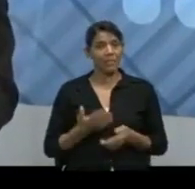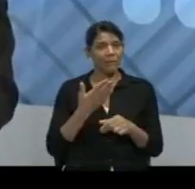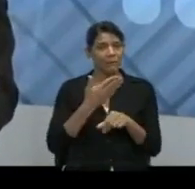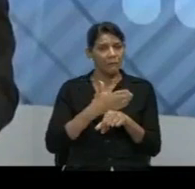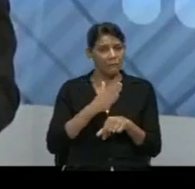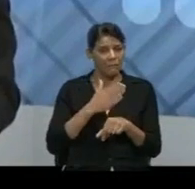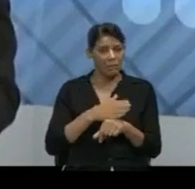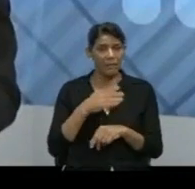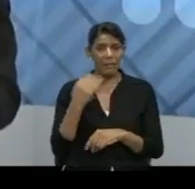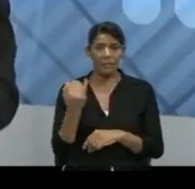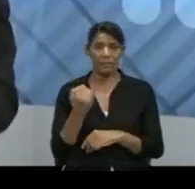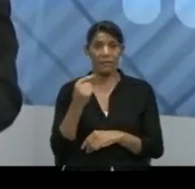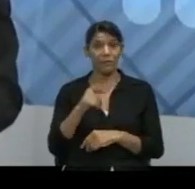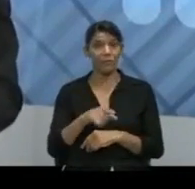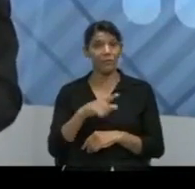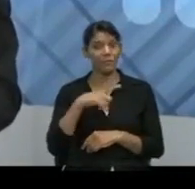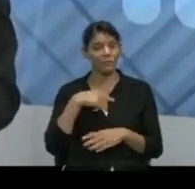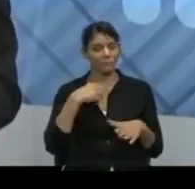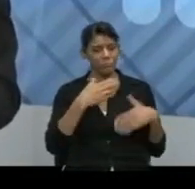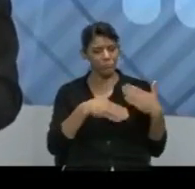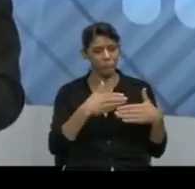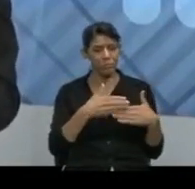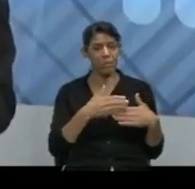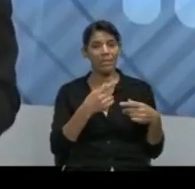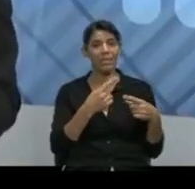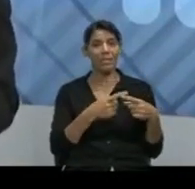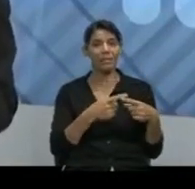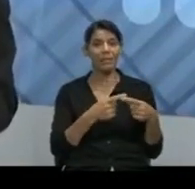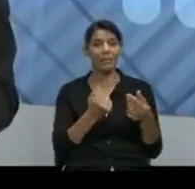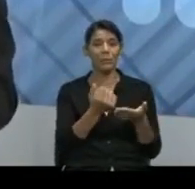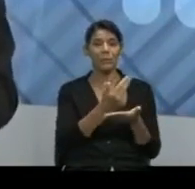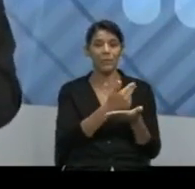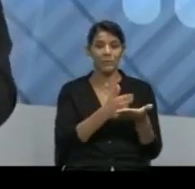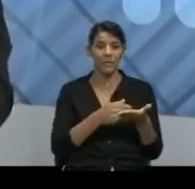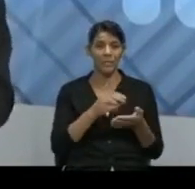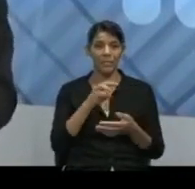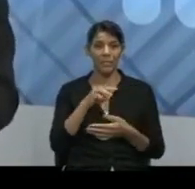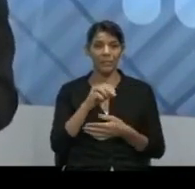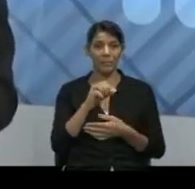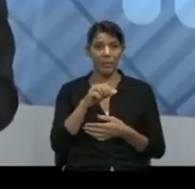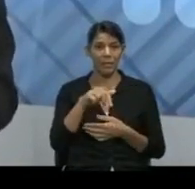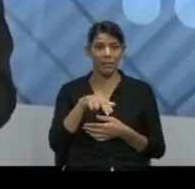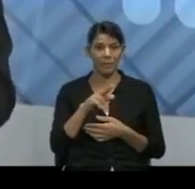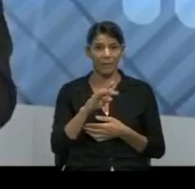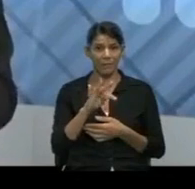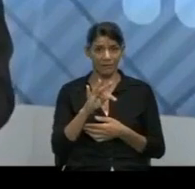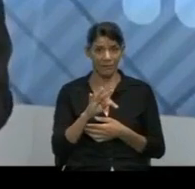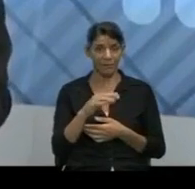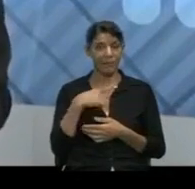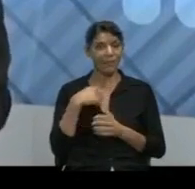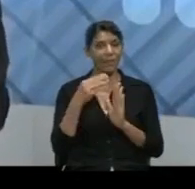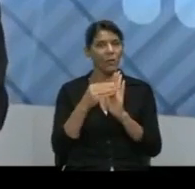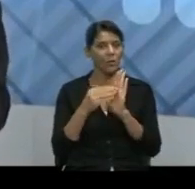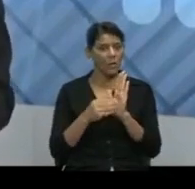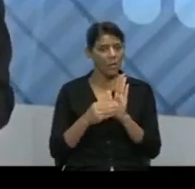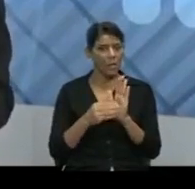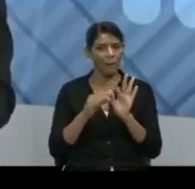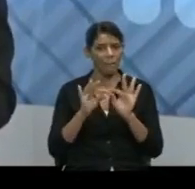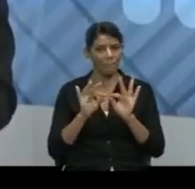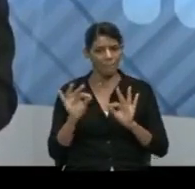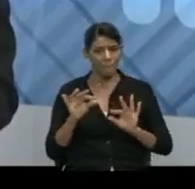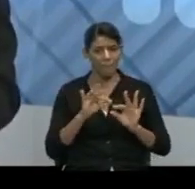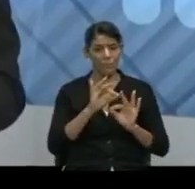é muito importante que você coloque em prática. Até mesmo a maquete, pode parecer uma coisa simples, a maquete, colocar ali o alfinete, puxar a